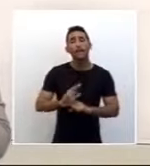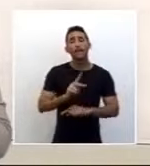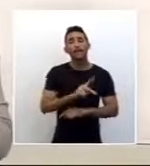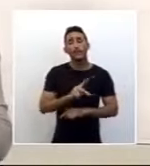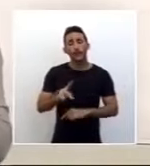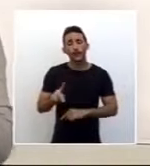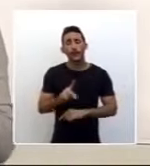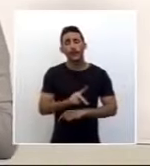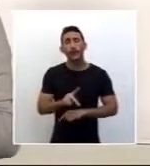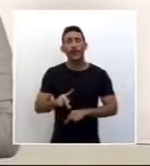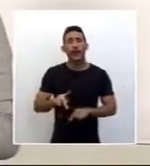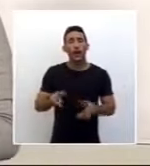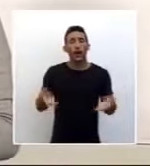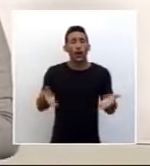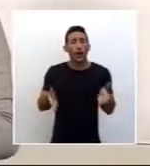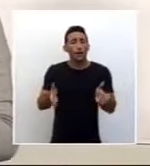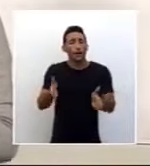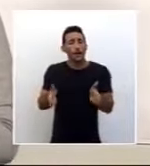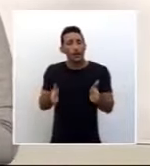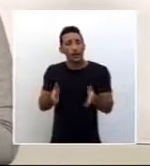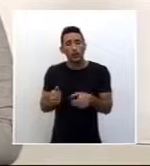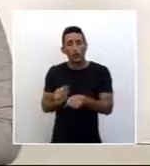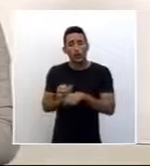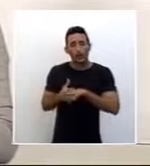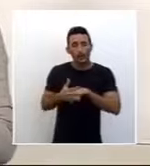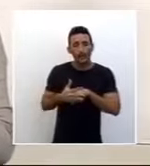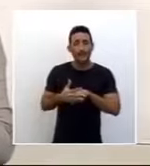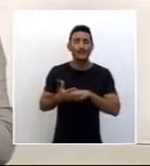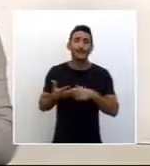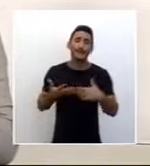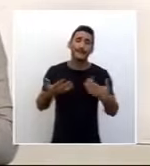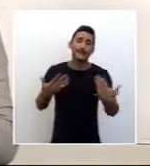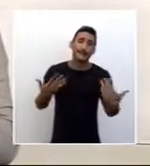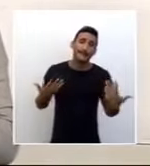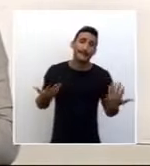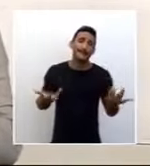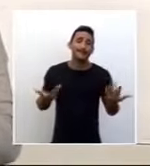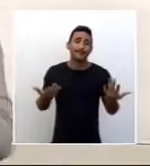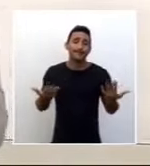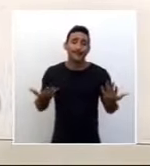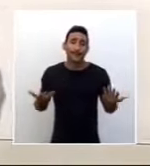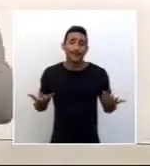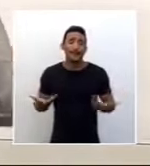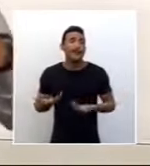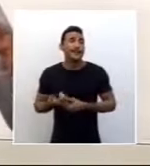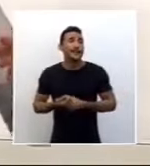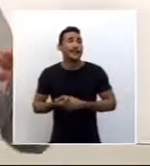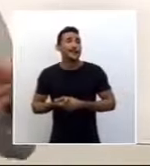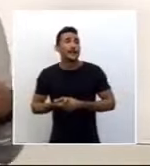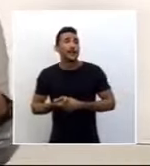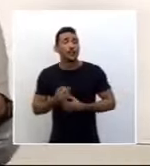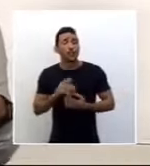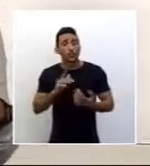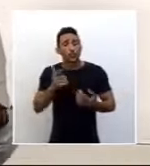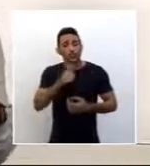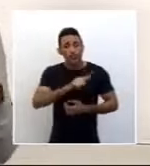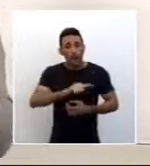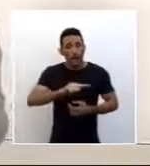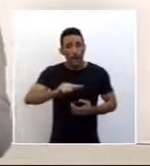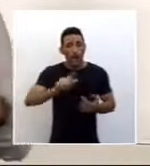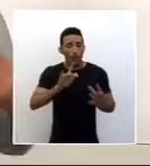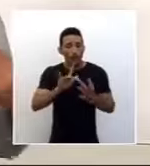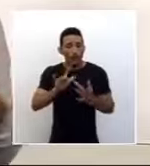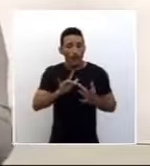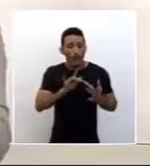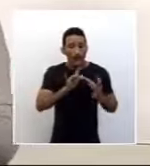professores nesse momento tão difícil que nós estamos vivendo a mão em contato com esse aluno